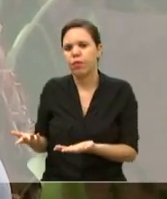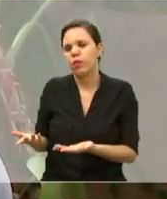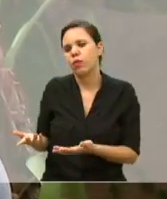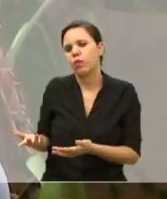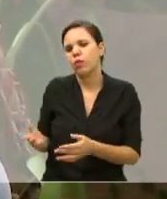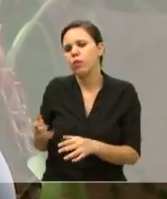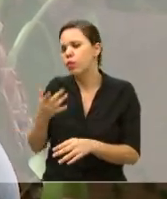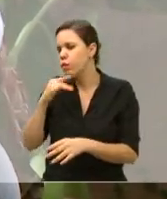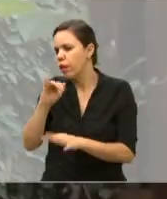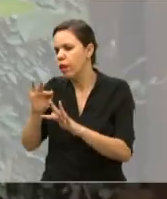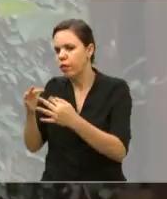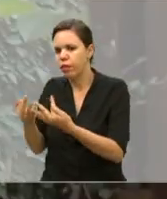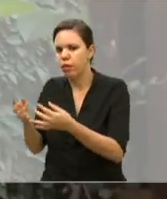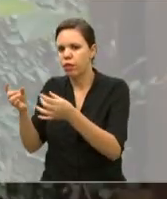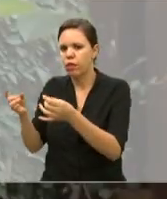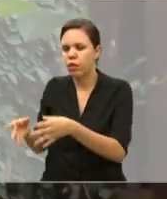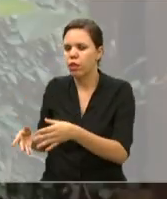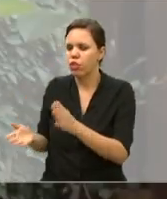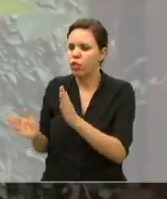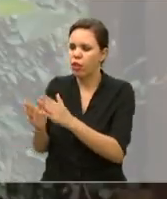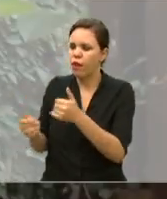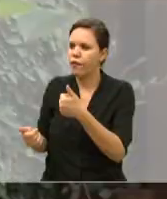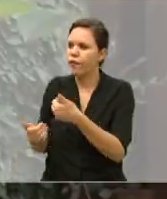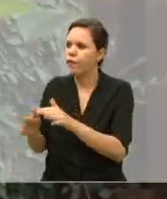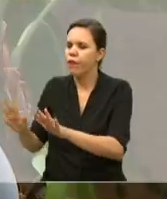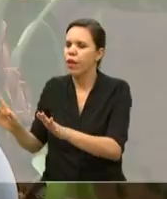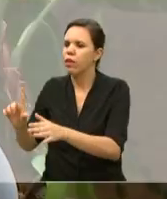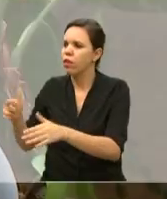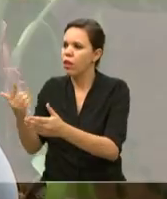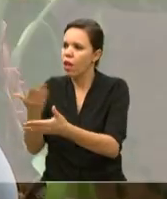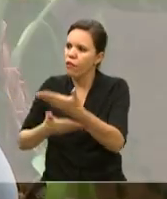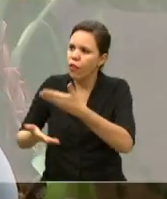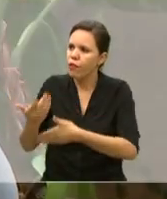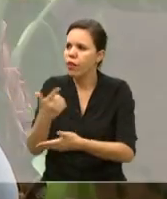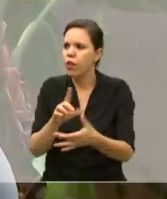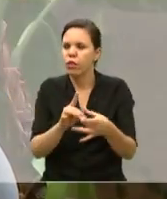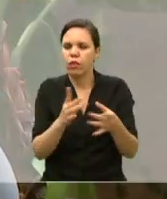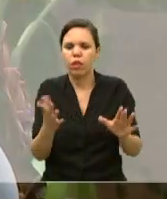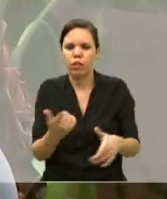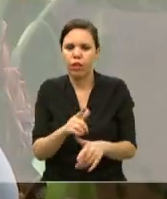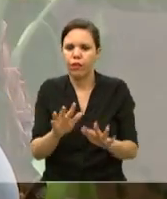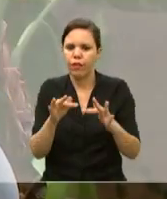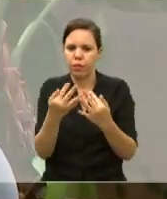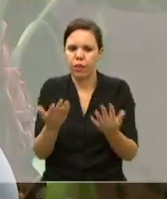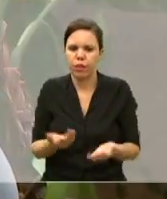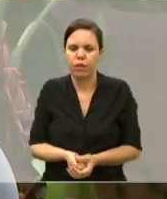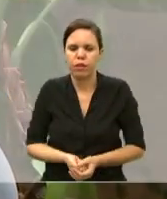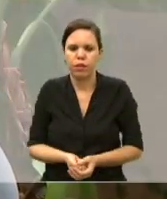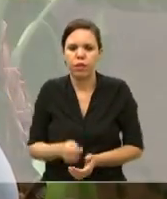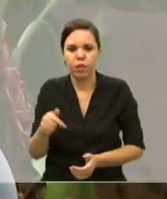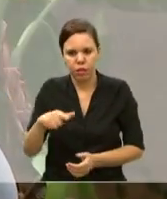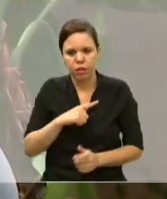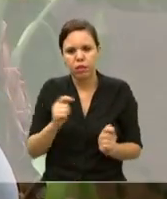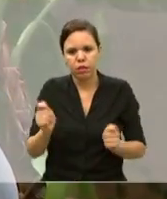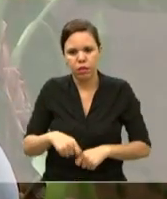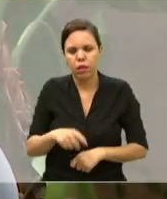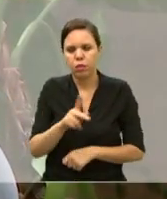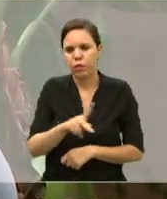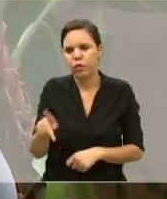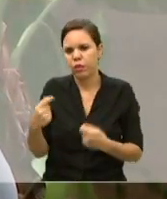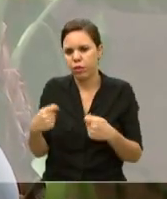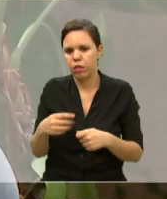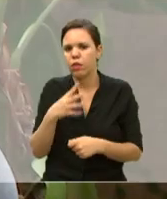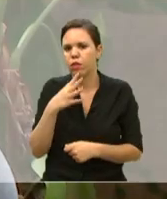da escola, o aluno entra, sai. Não tem envolvimento. Não tem esse envolvimento. É a parceria. E aqui com a nós família. temos essa parceria. Os professores